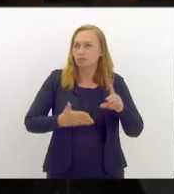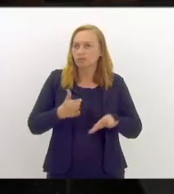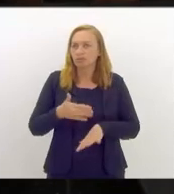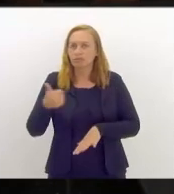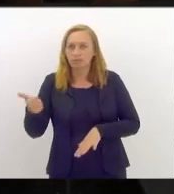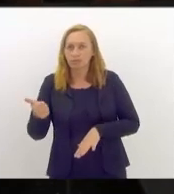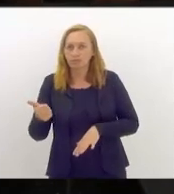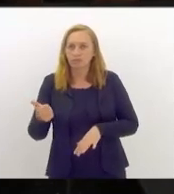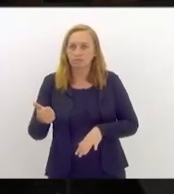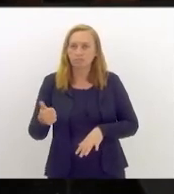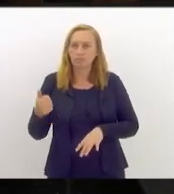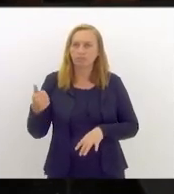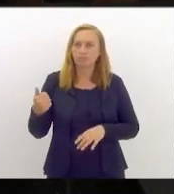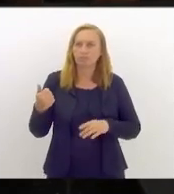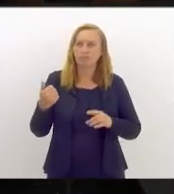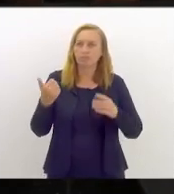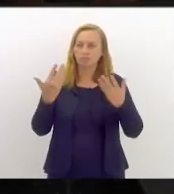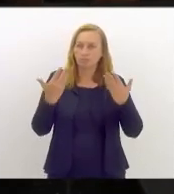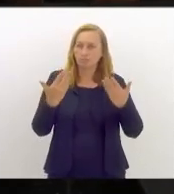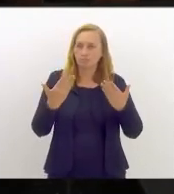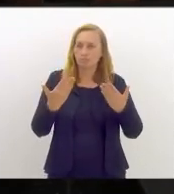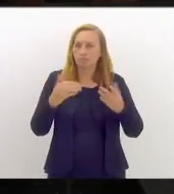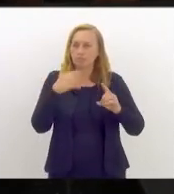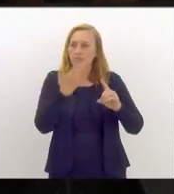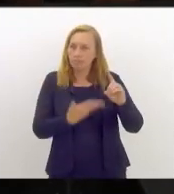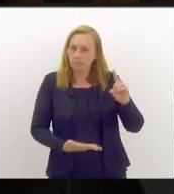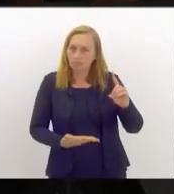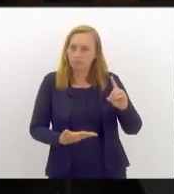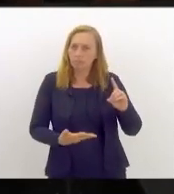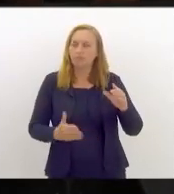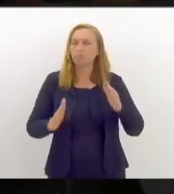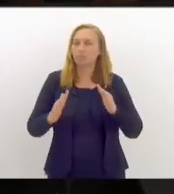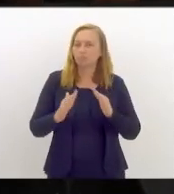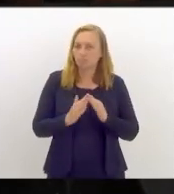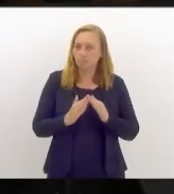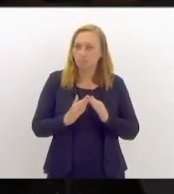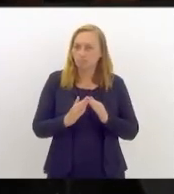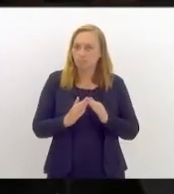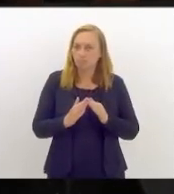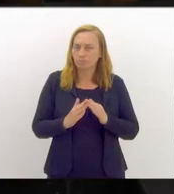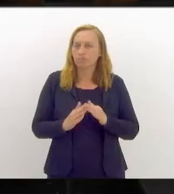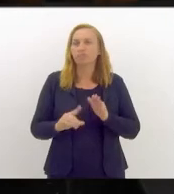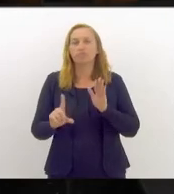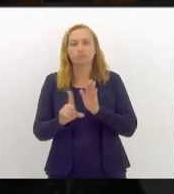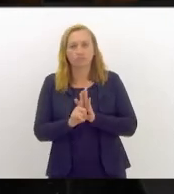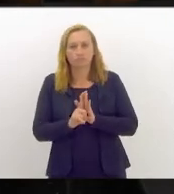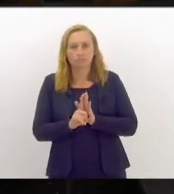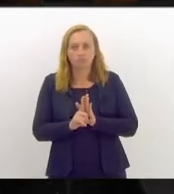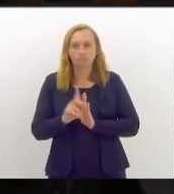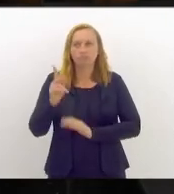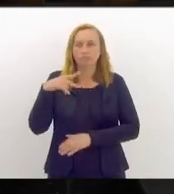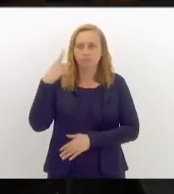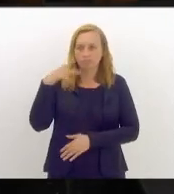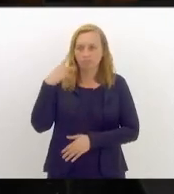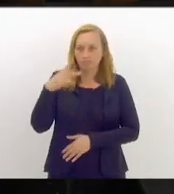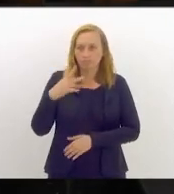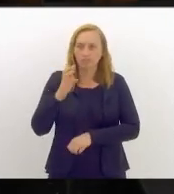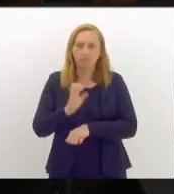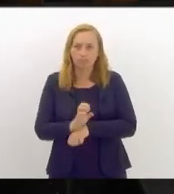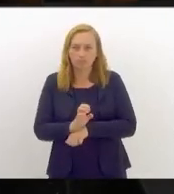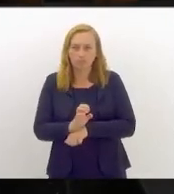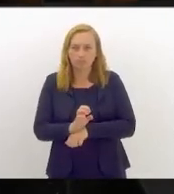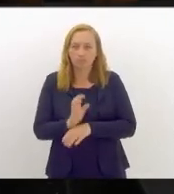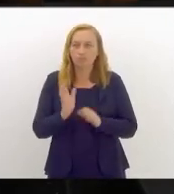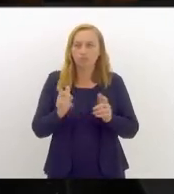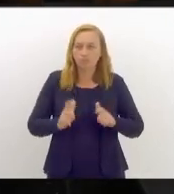do que ser homenageado pela casa Legislativa pelo Parlamento do estado